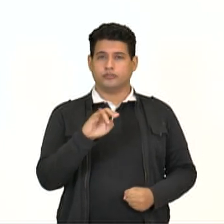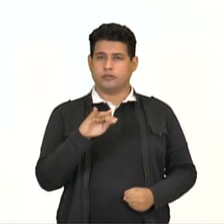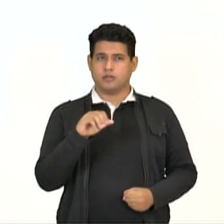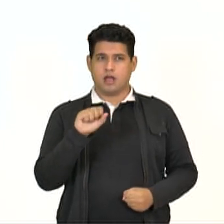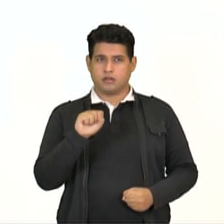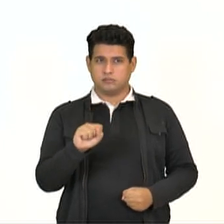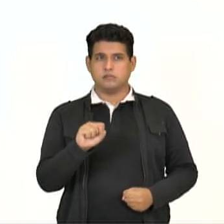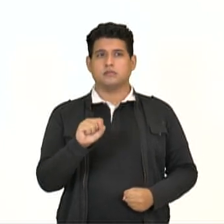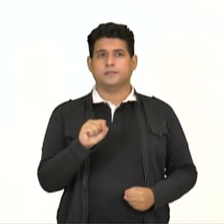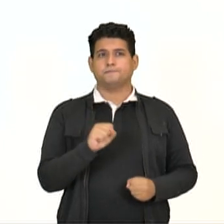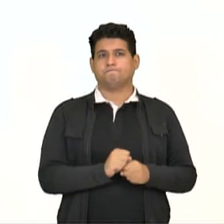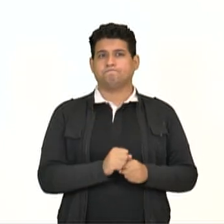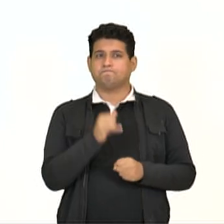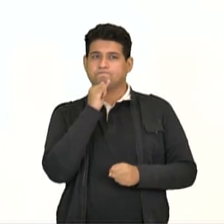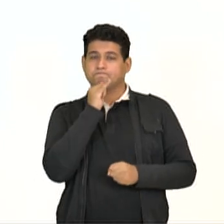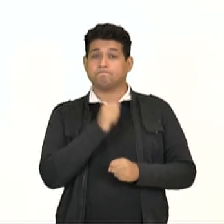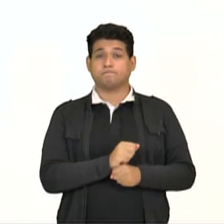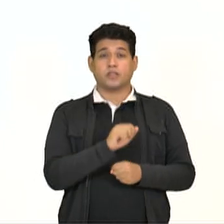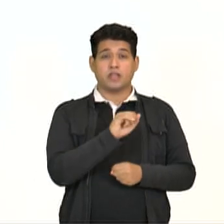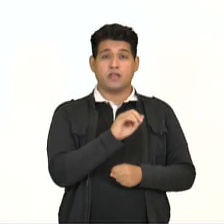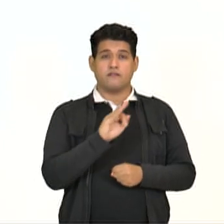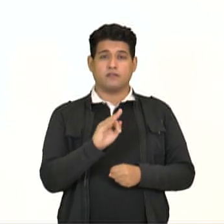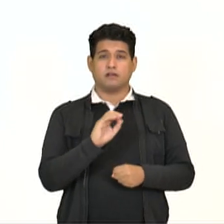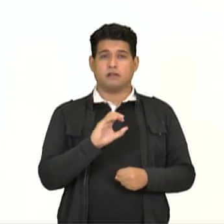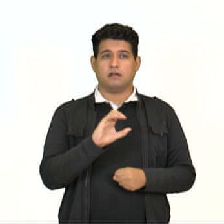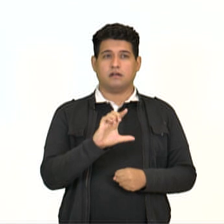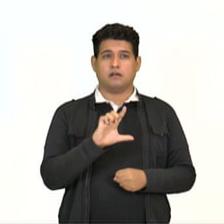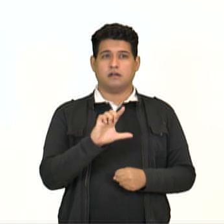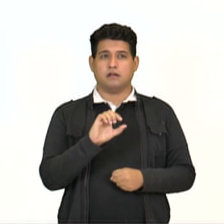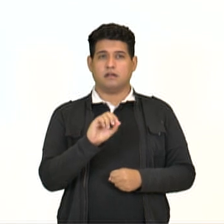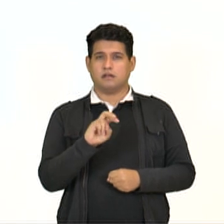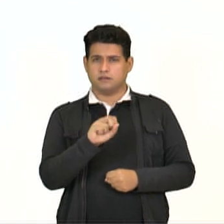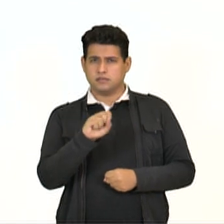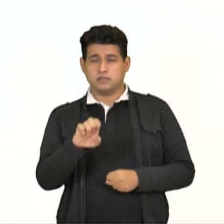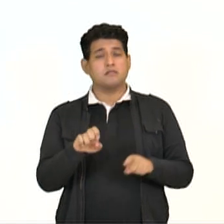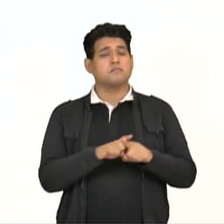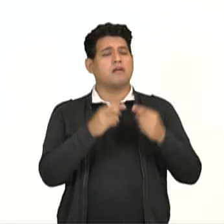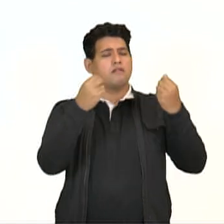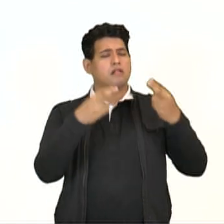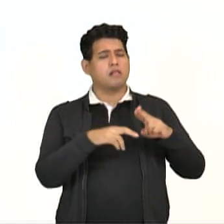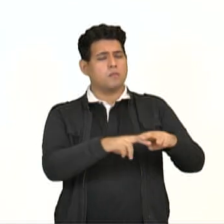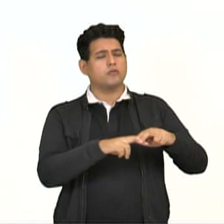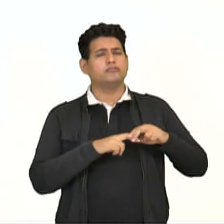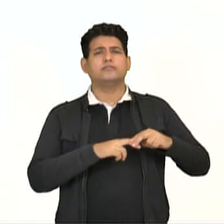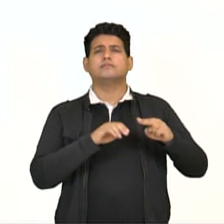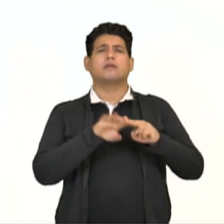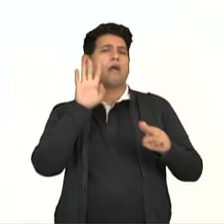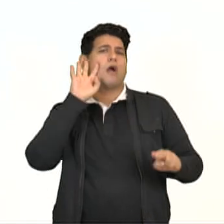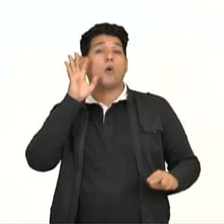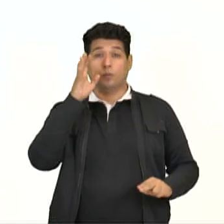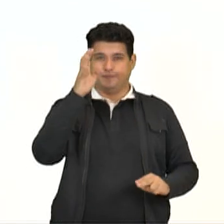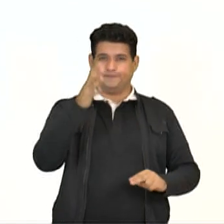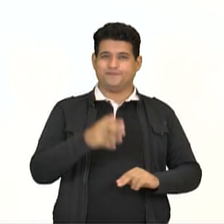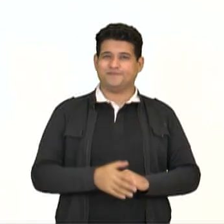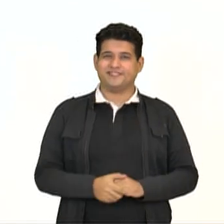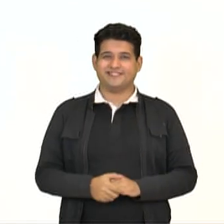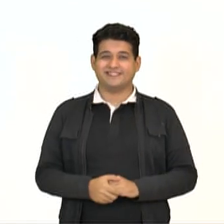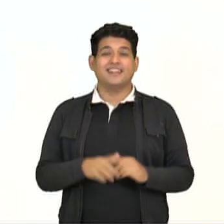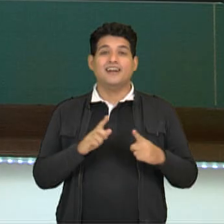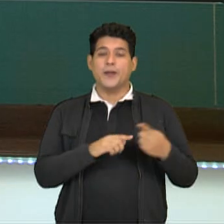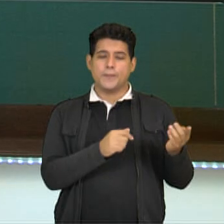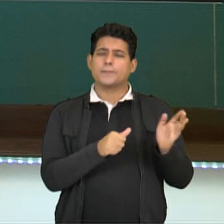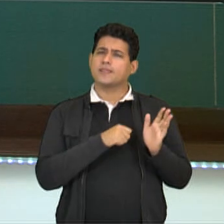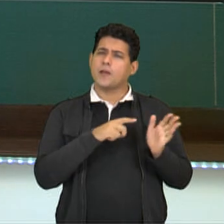1, que são as if clauses, para expressar ações de causa e consequência. Vamos aqui para